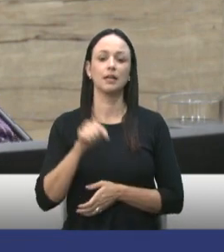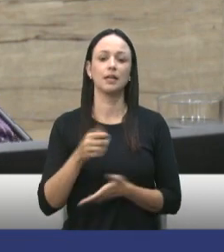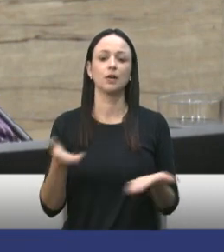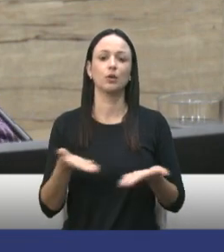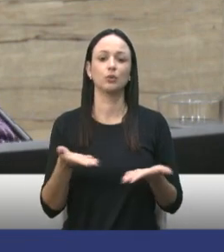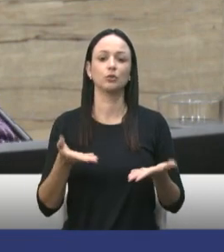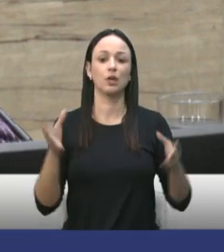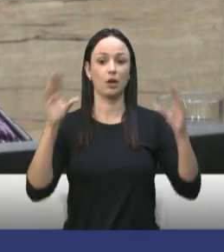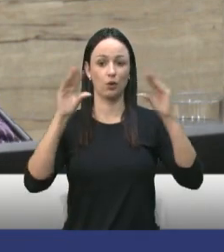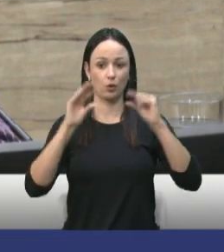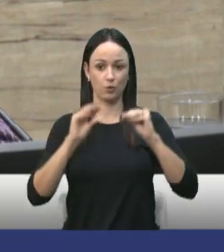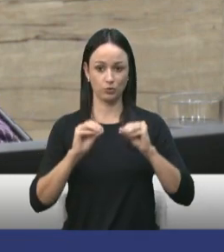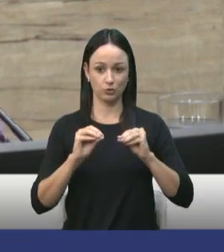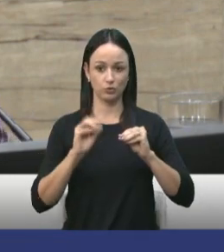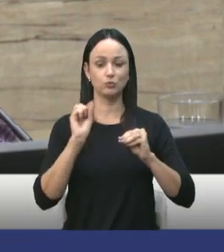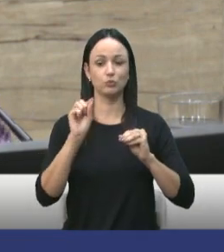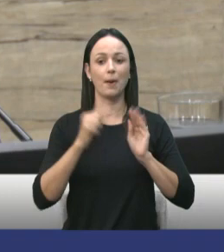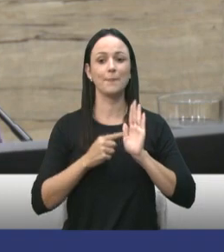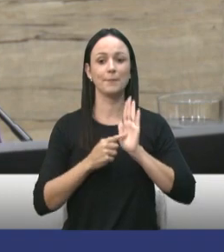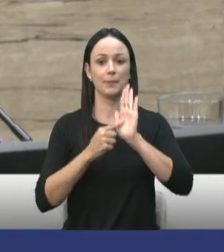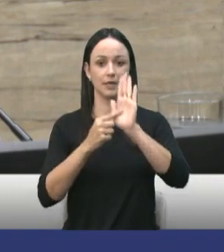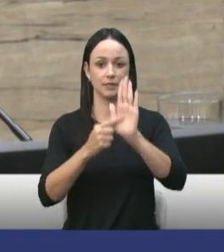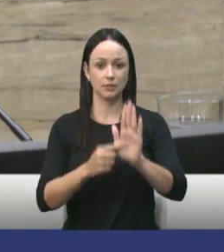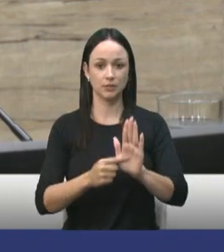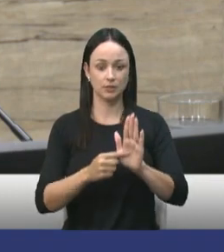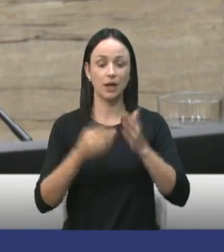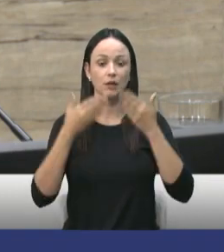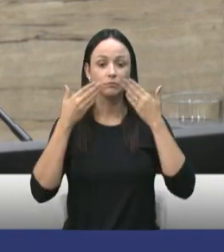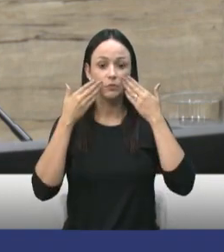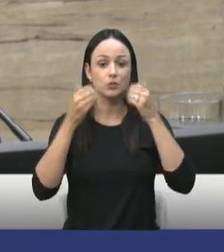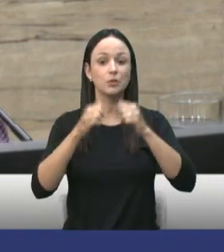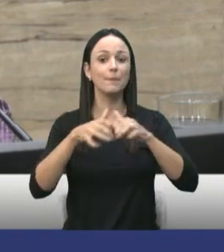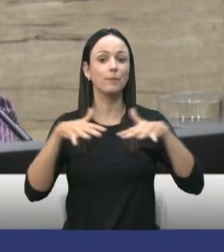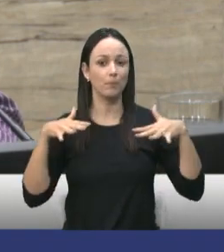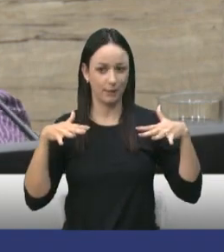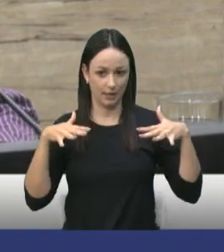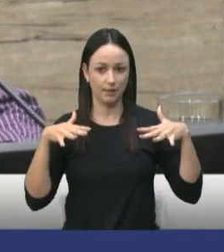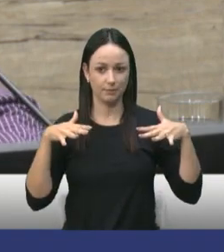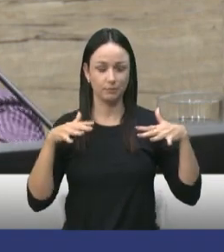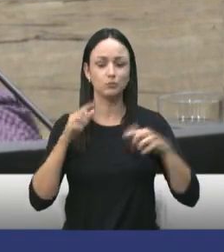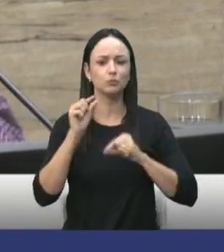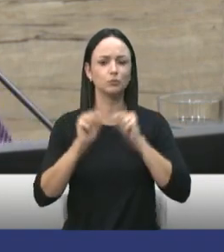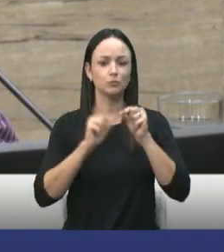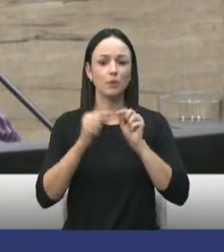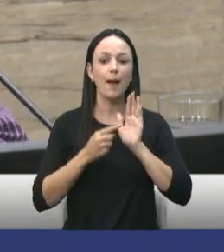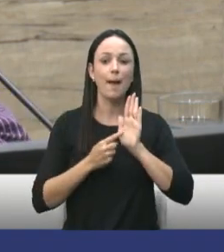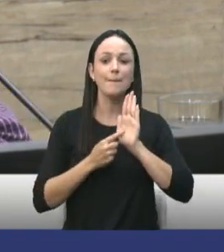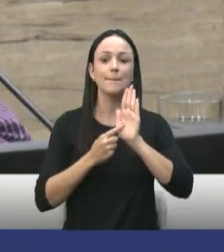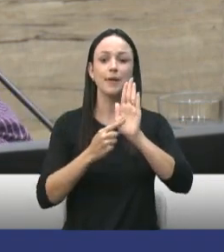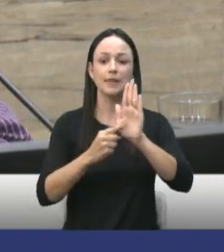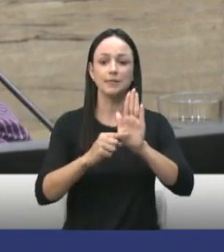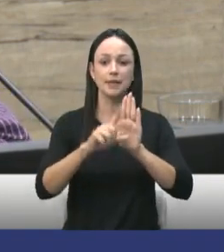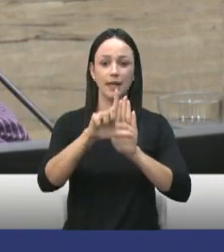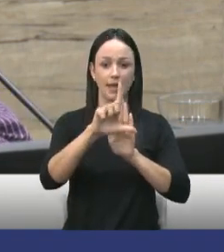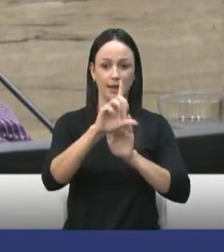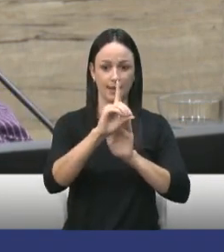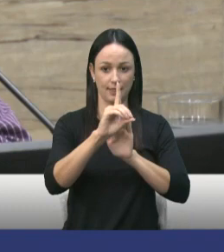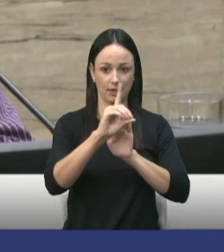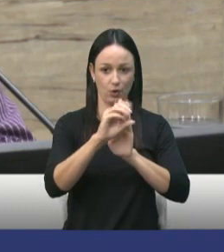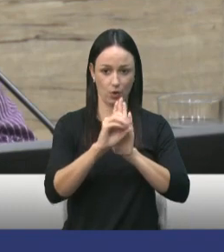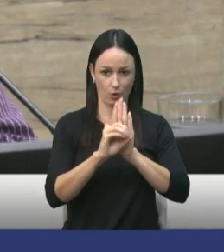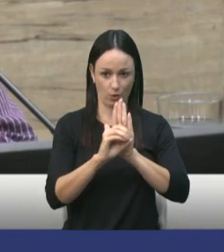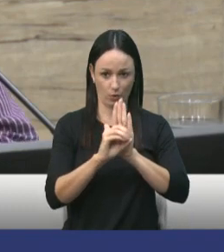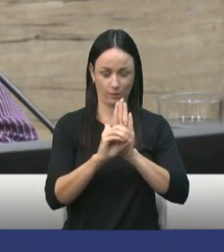noite apresentando a audiência pública para a apresentação da LDO,